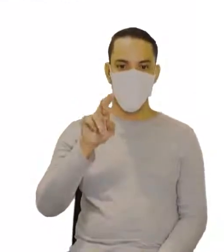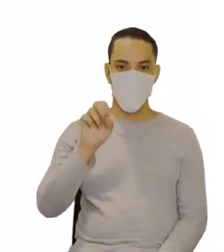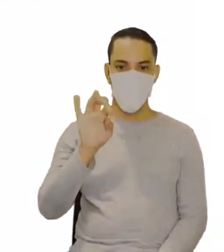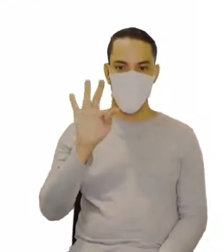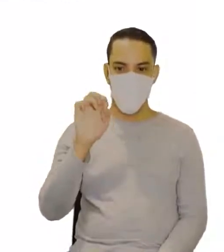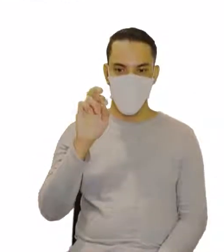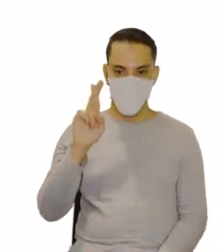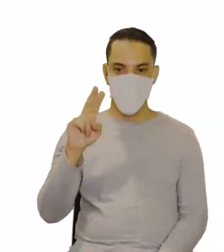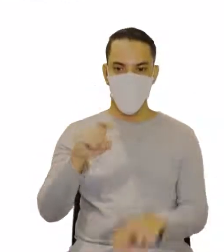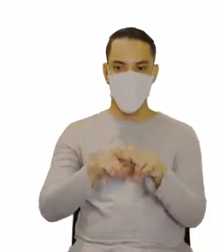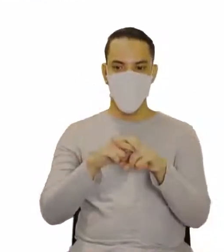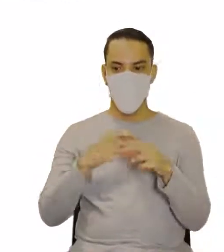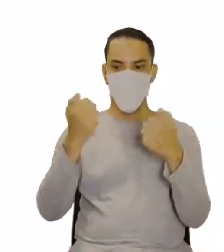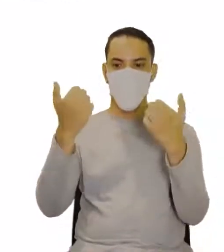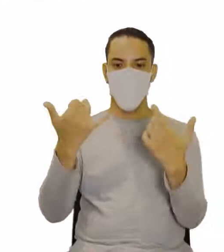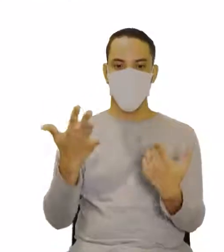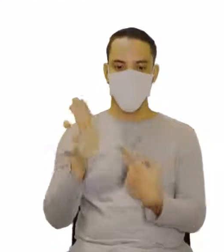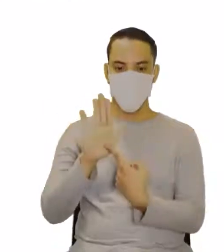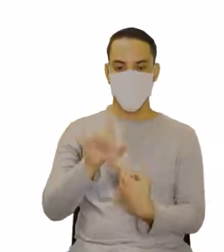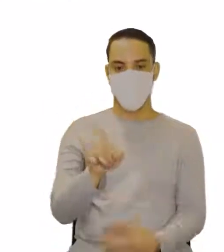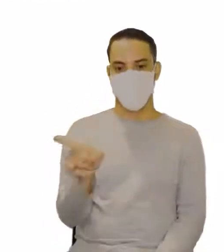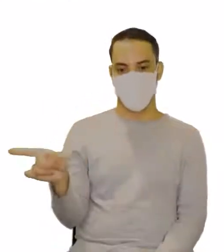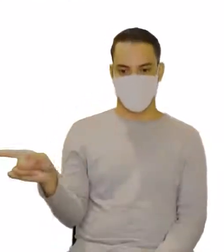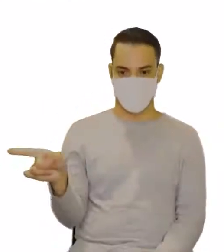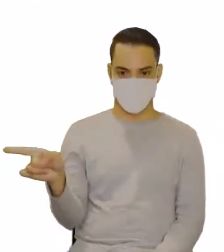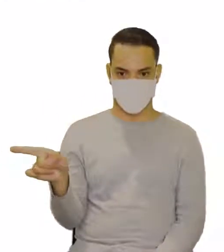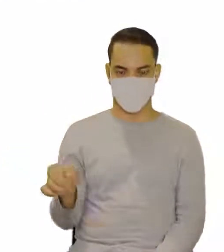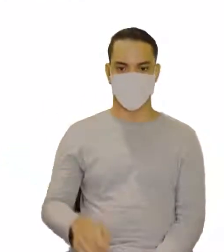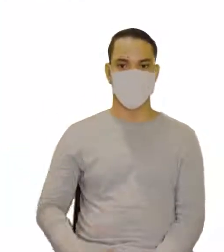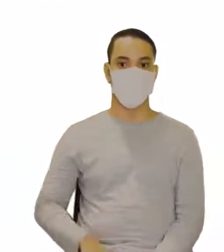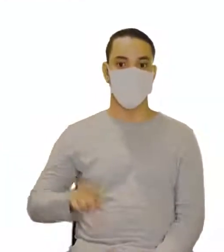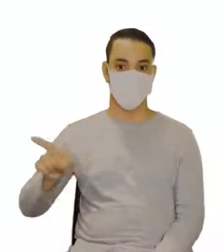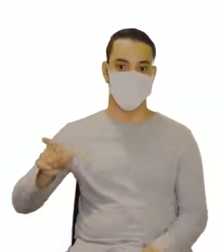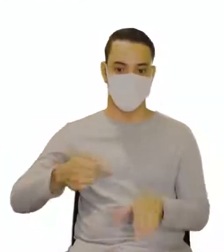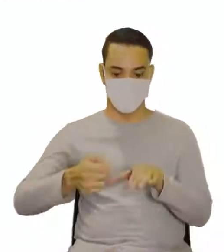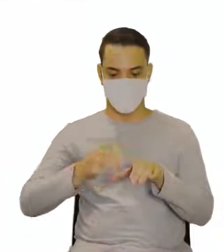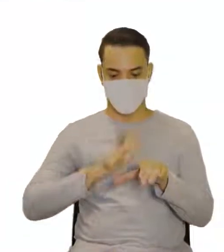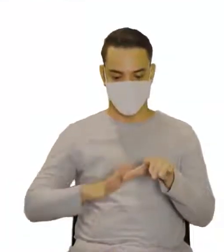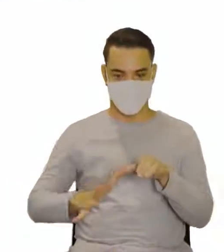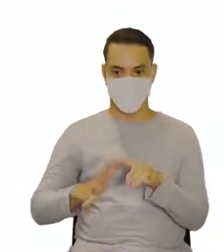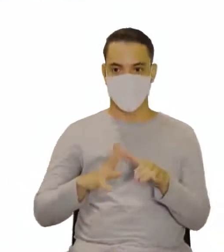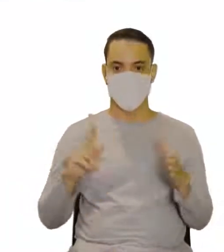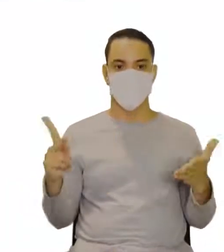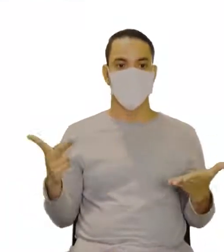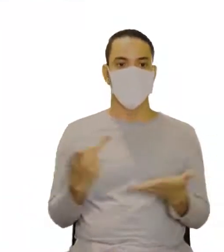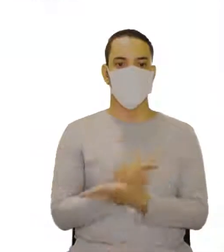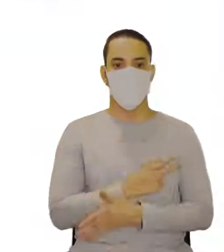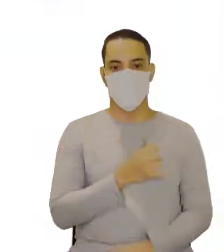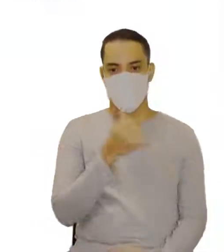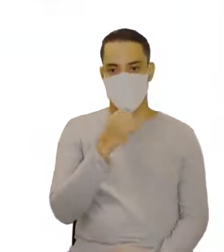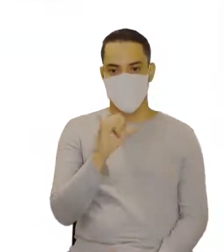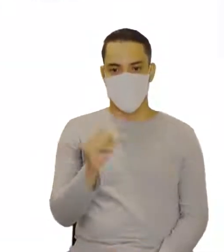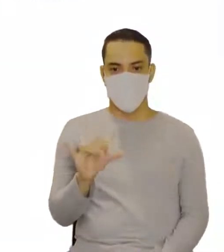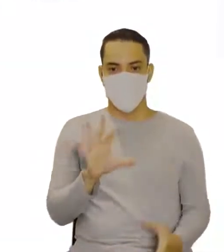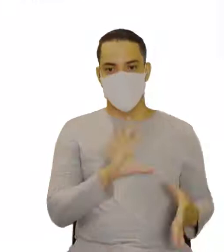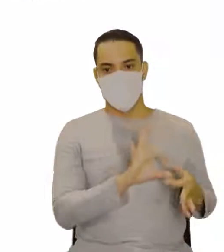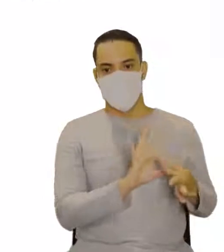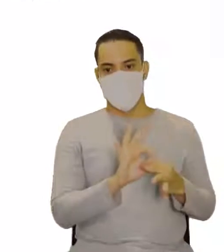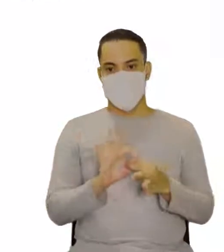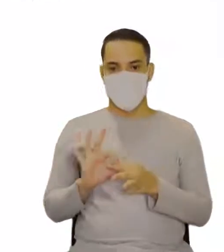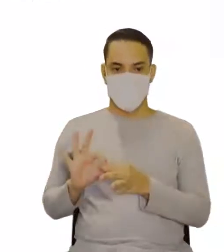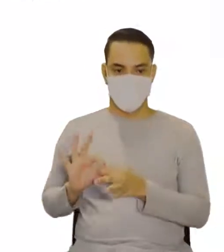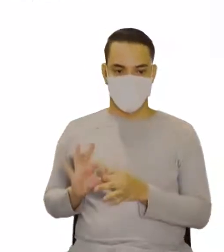exemplificar aqui, vamos começar por esse exemplo. Este circuito é percorrido por uma corrente somente e